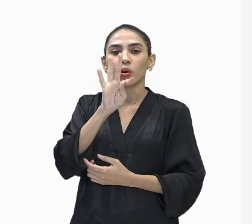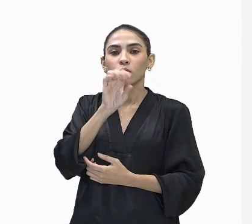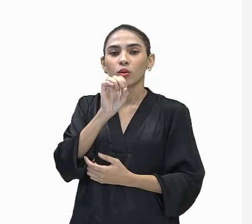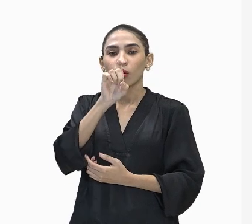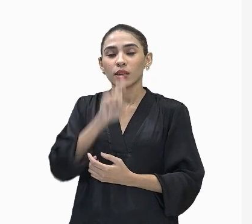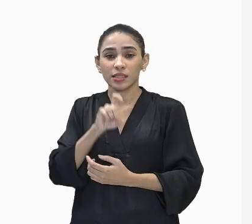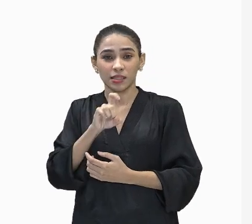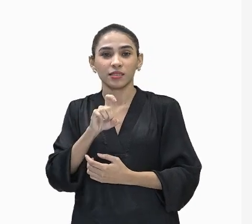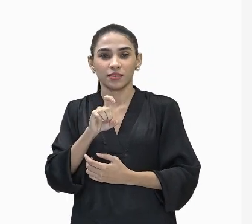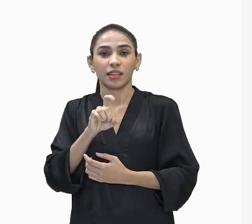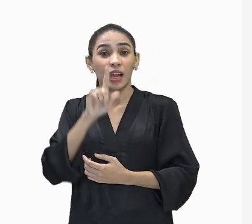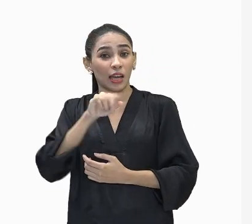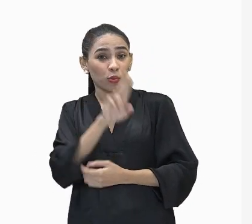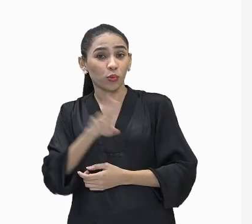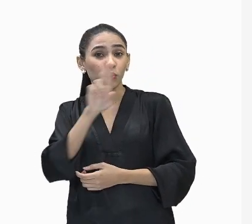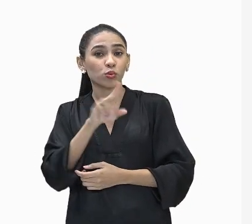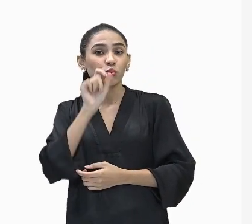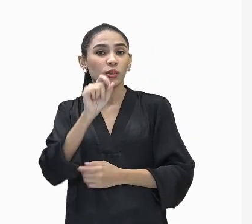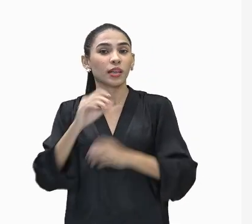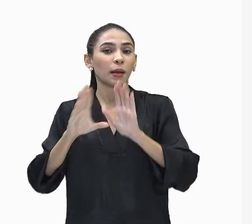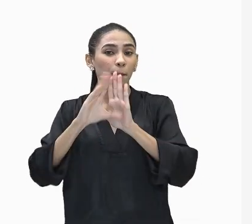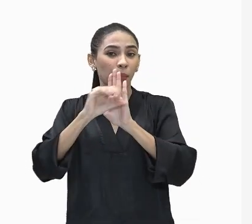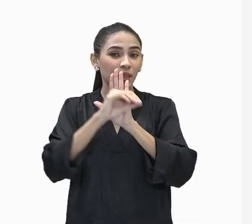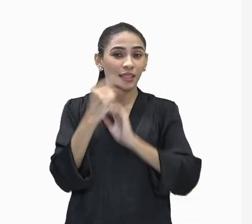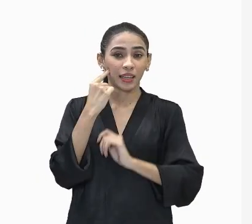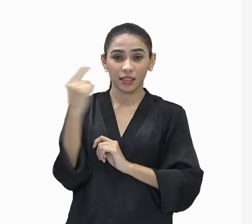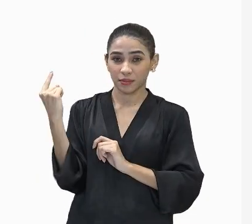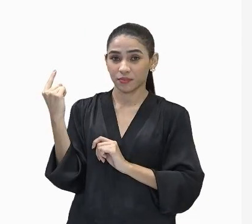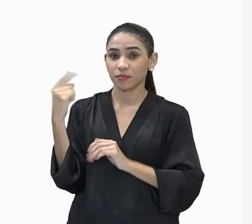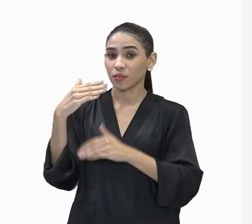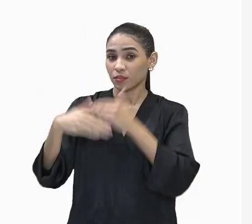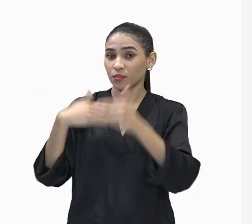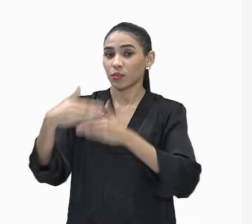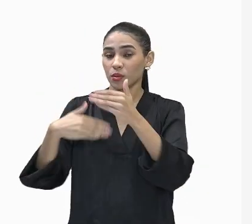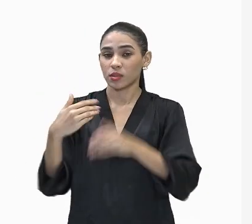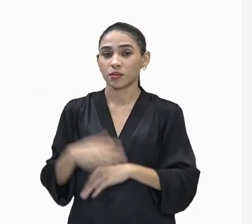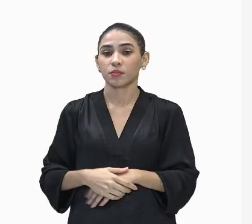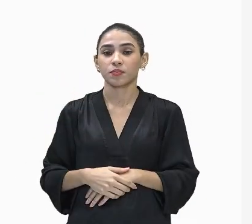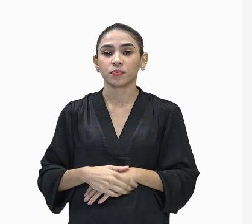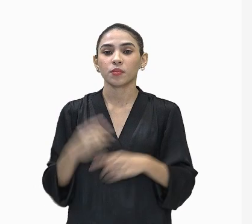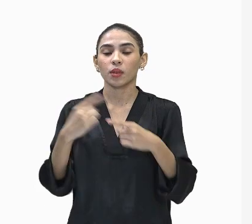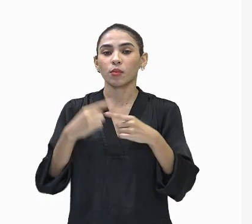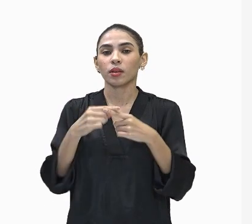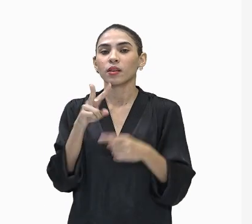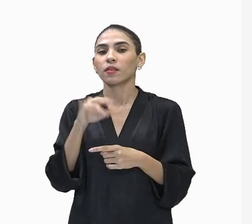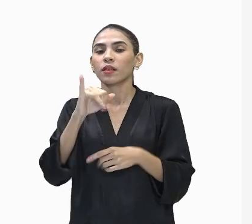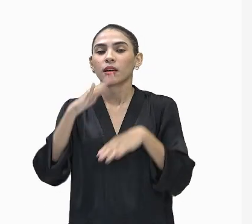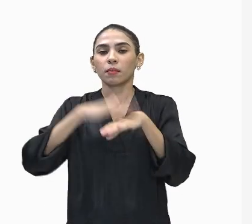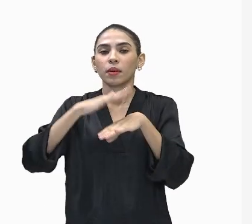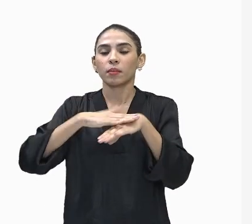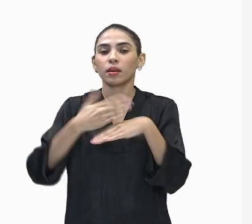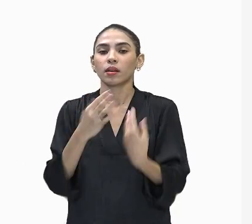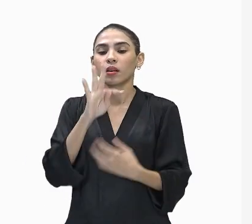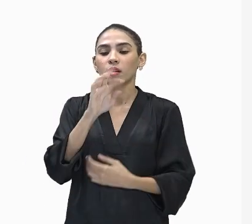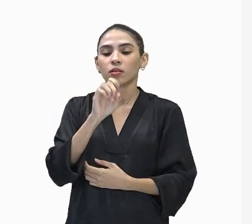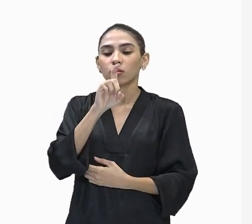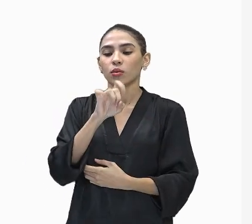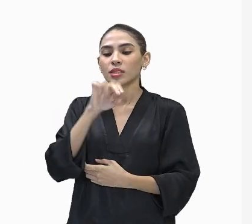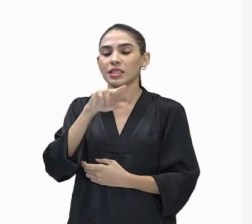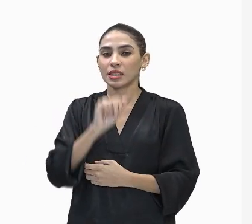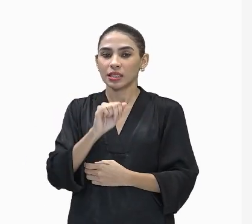estamos falando da utilização dessa bactéria nesse processo Porque ela vai produzir a toxina